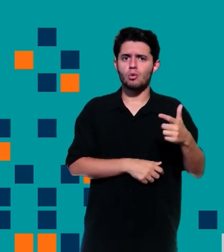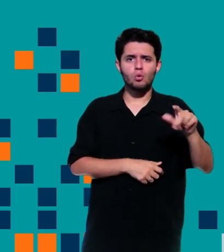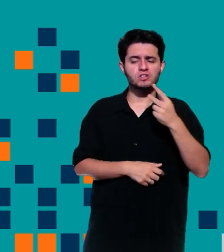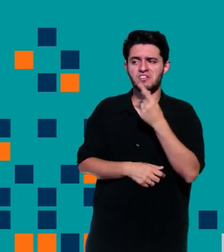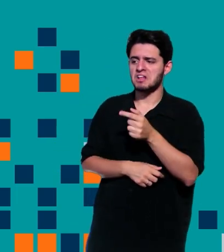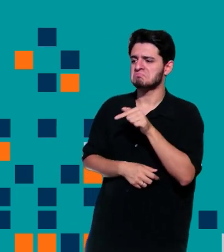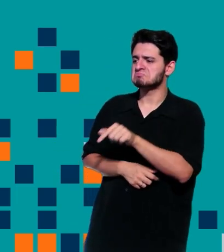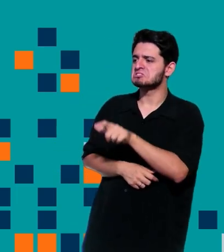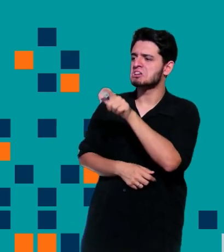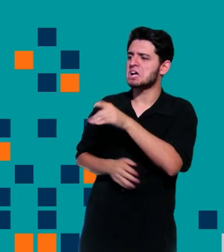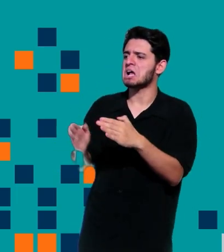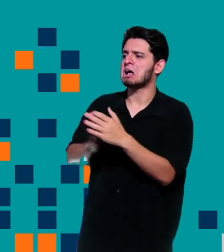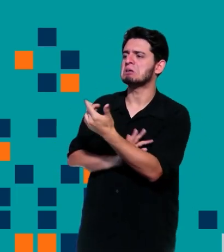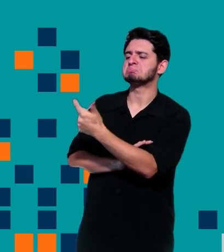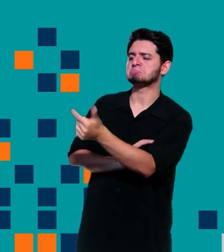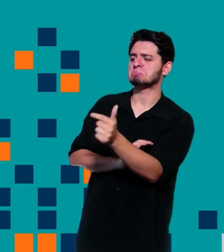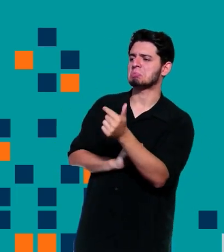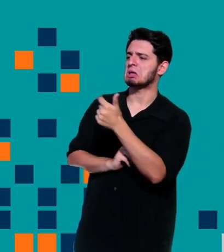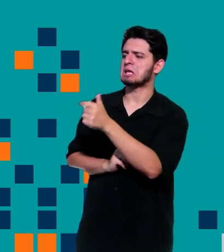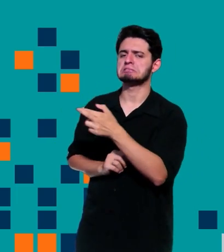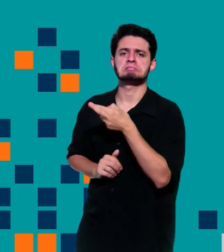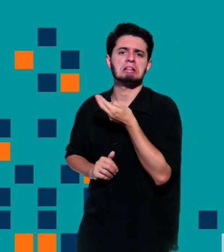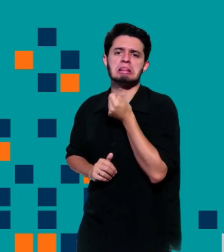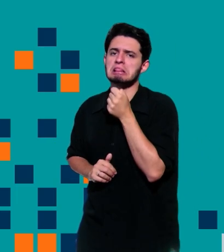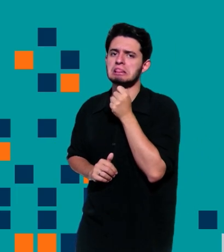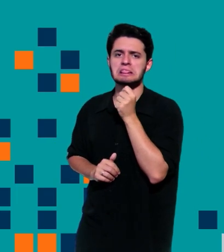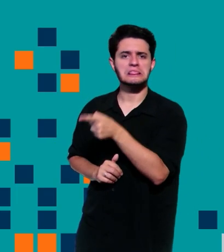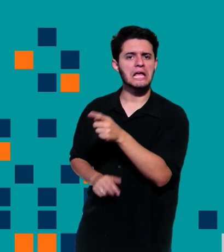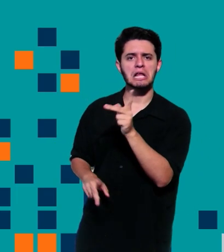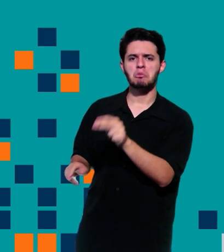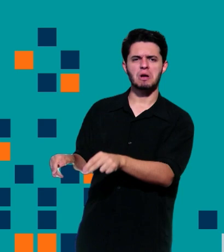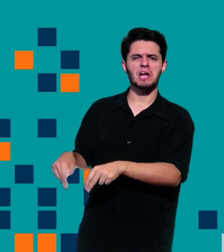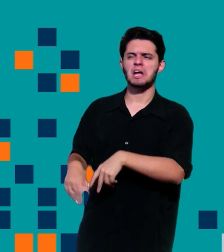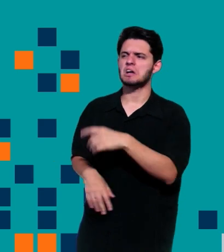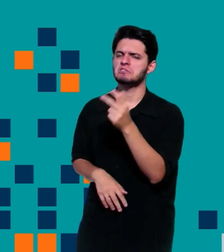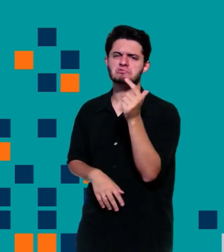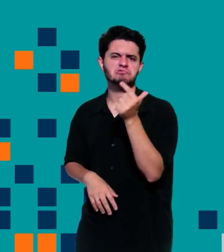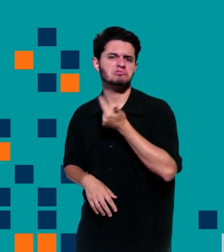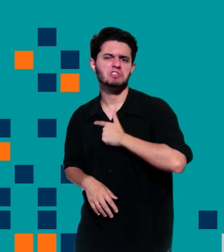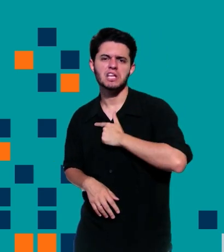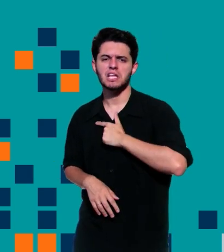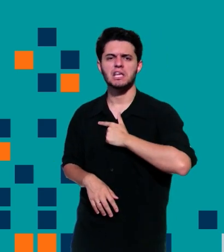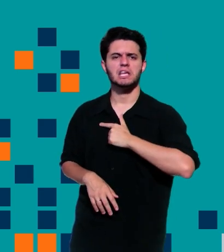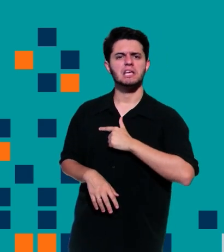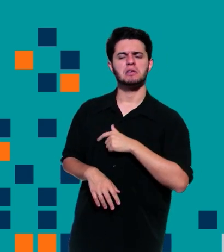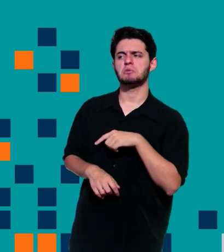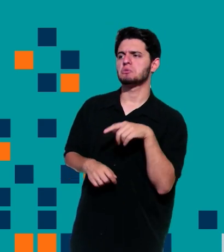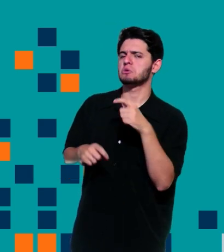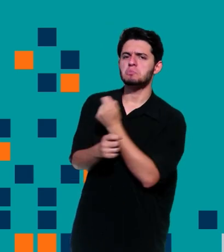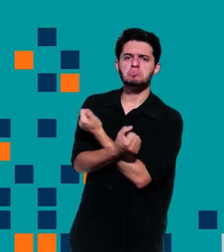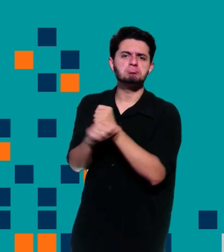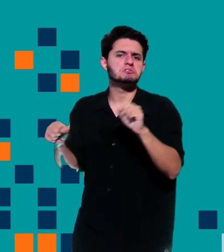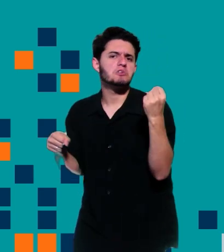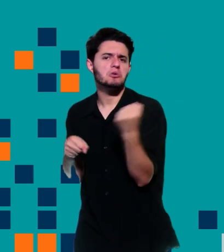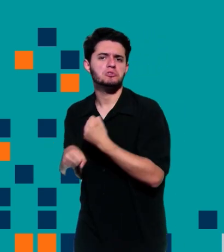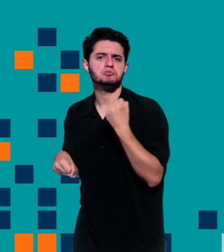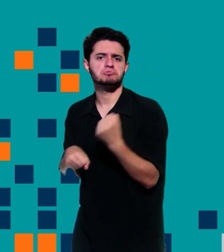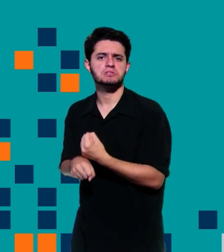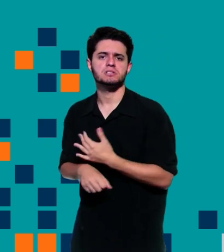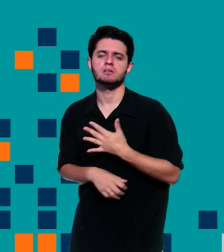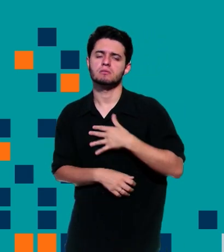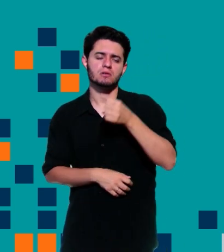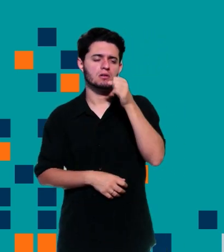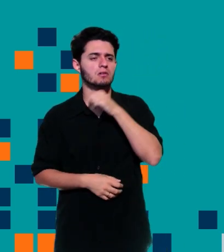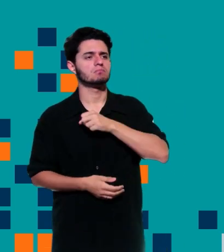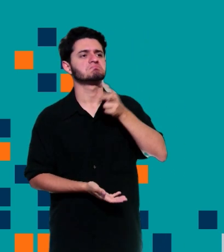laje volterrana, que era a empresa que fazia na época, então, que ele desenvolveu nesse projeto, era a casa que ele viveu e que meu pai viveu também